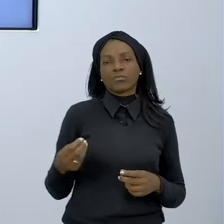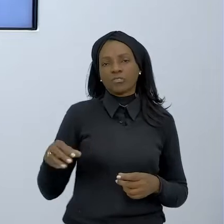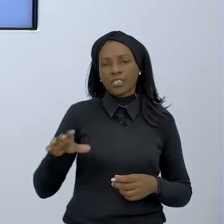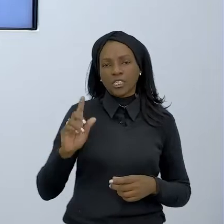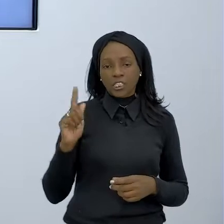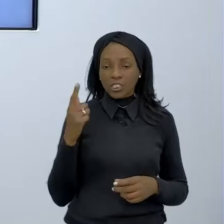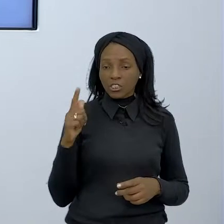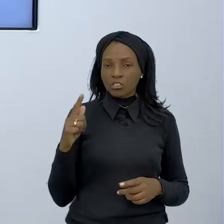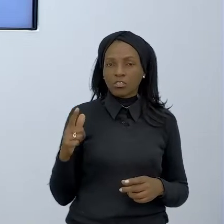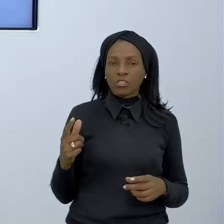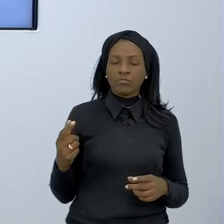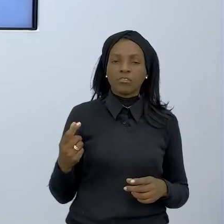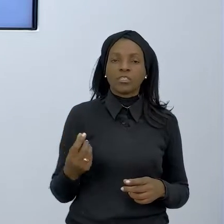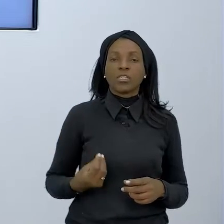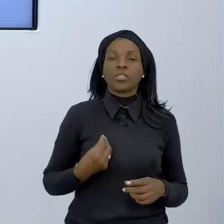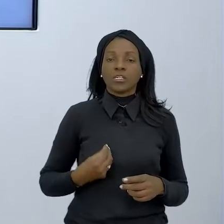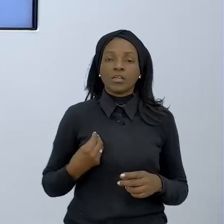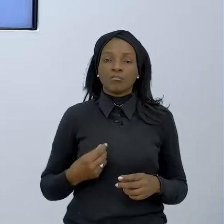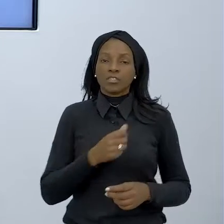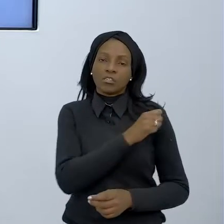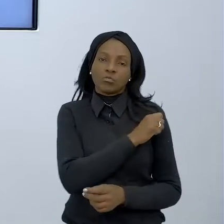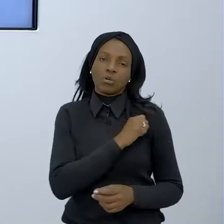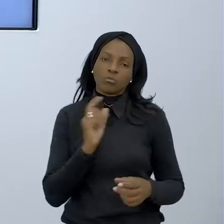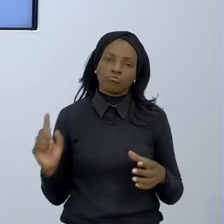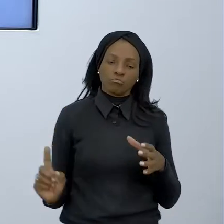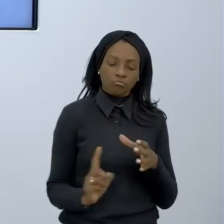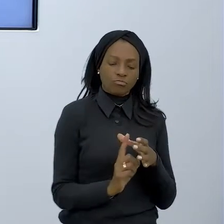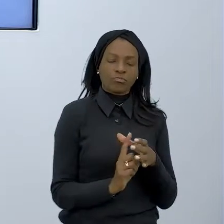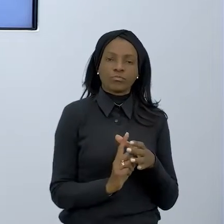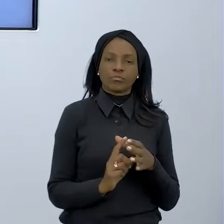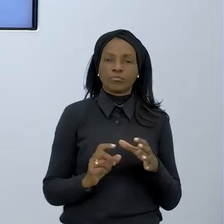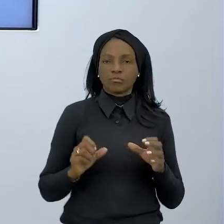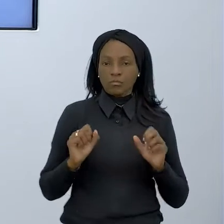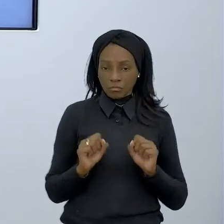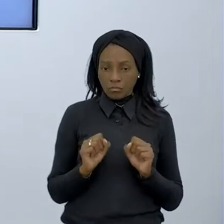ela faz parte. Ela pode ter um alcance,